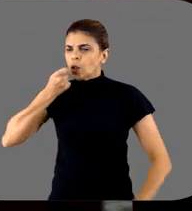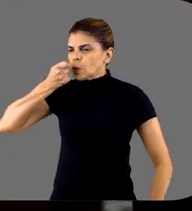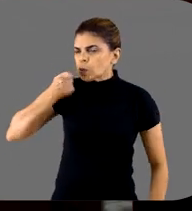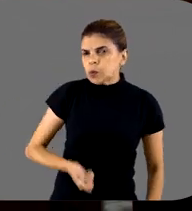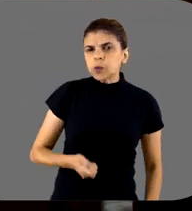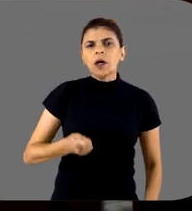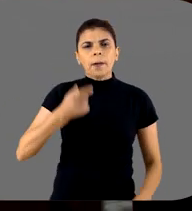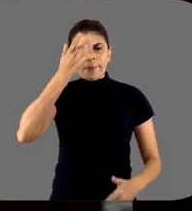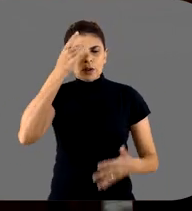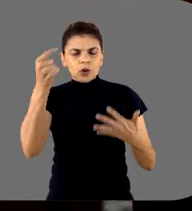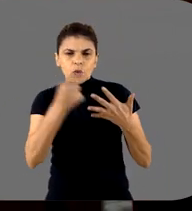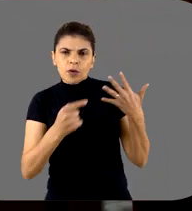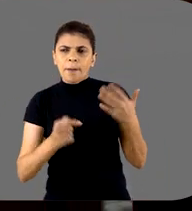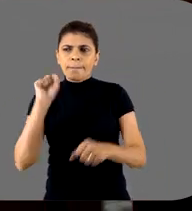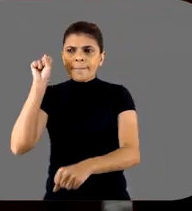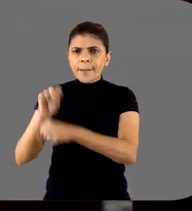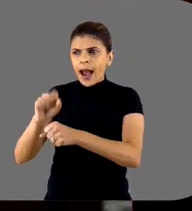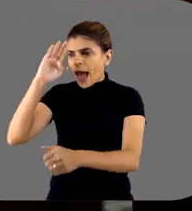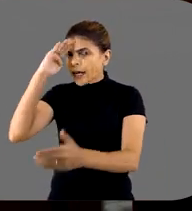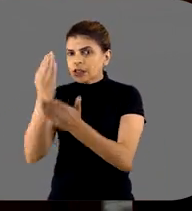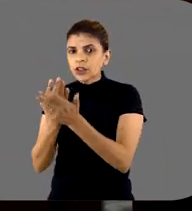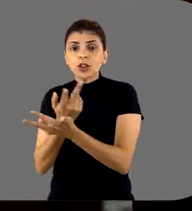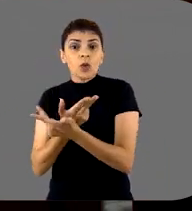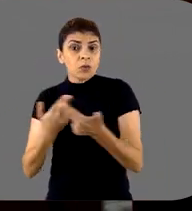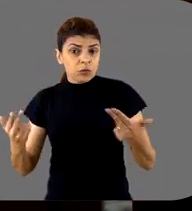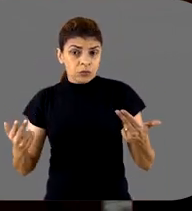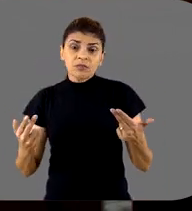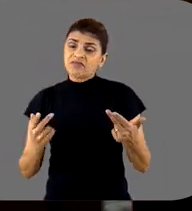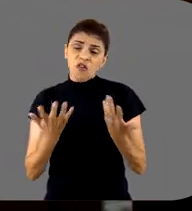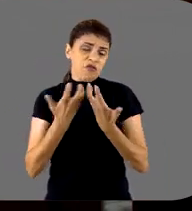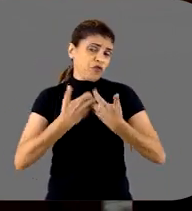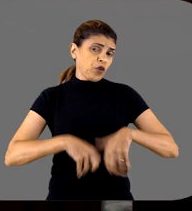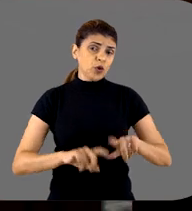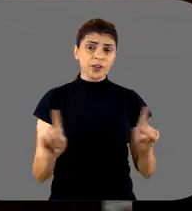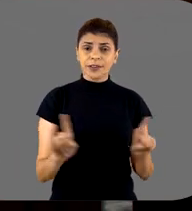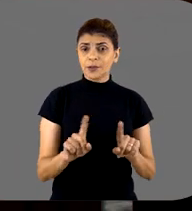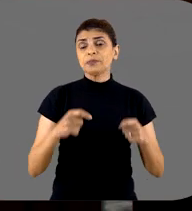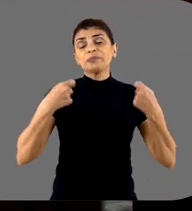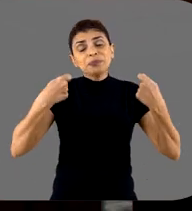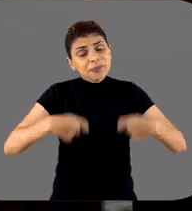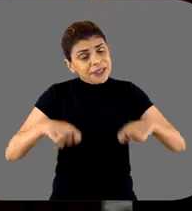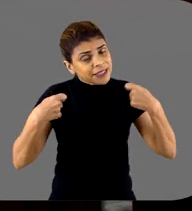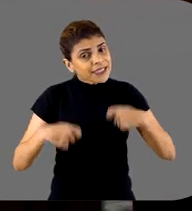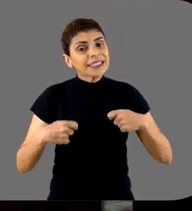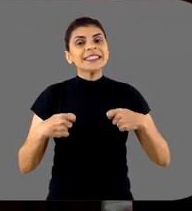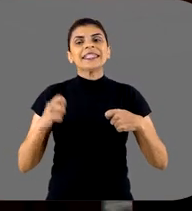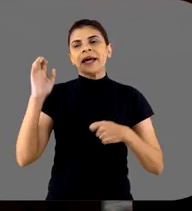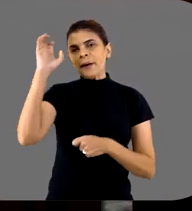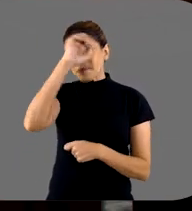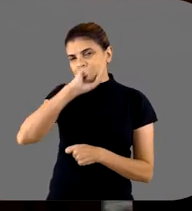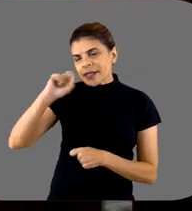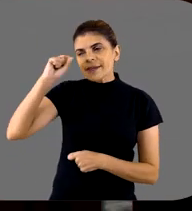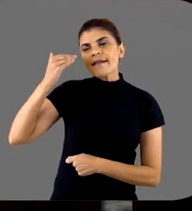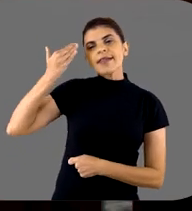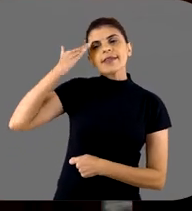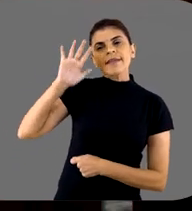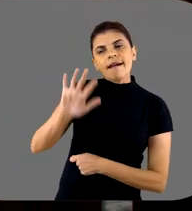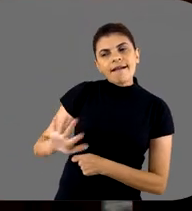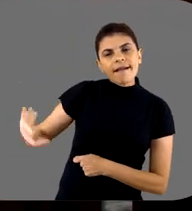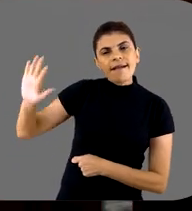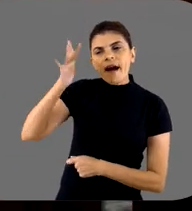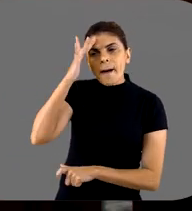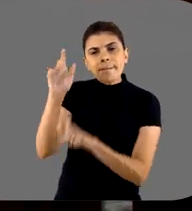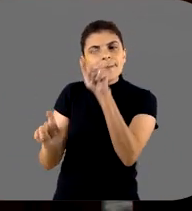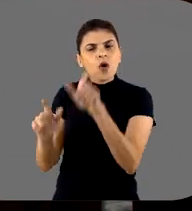mais rigorosa, assim as pessoas vão parar de acreditar nessas coisas, é uma solução que não funciona. O que precisa é aprender a